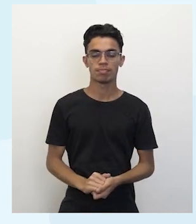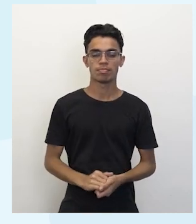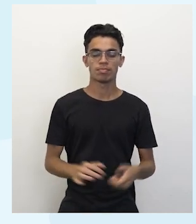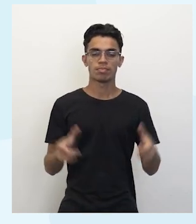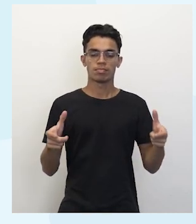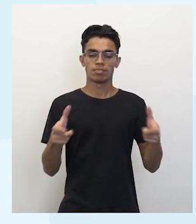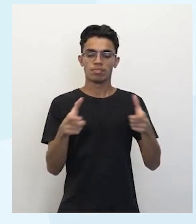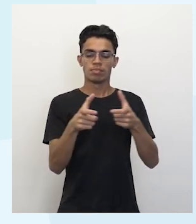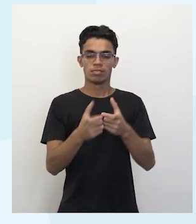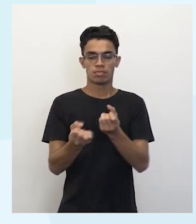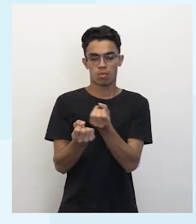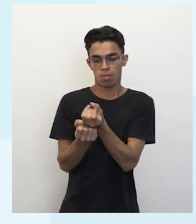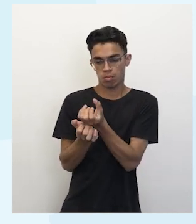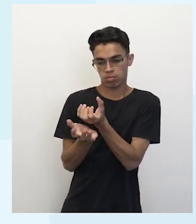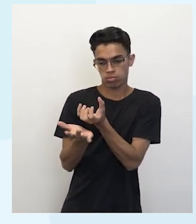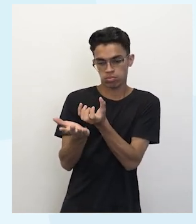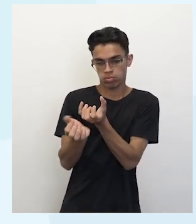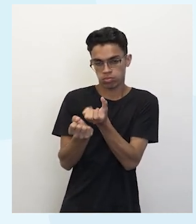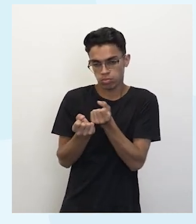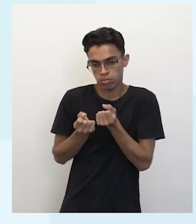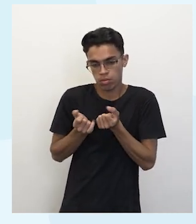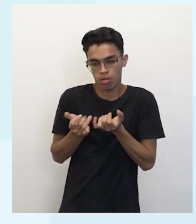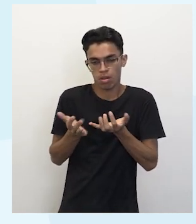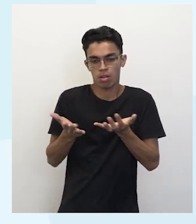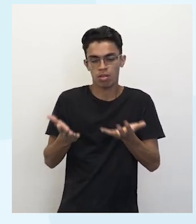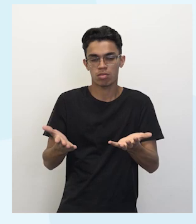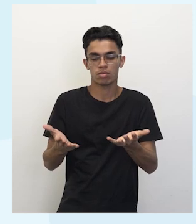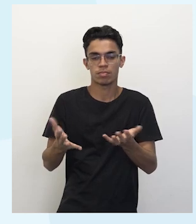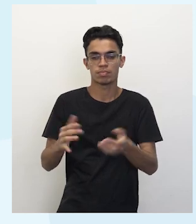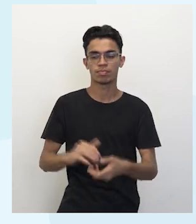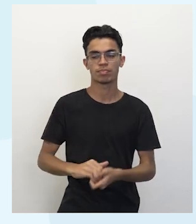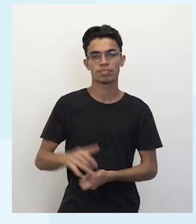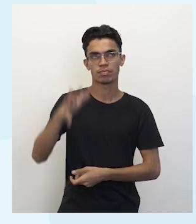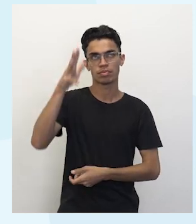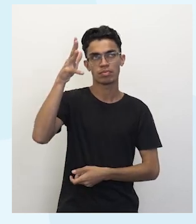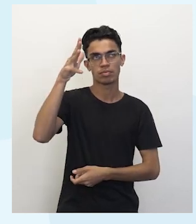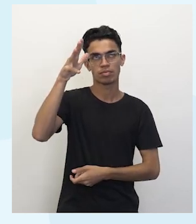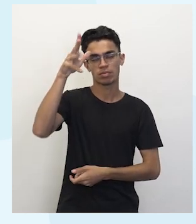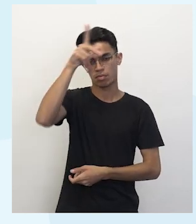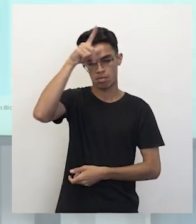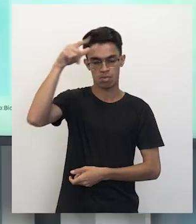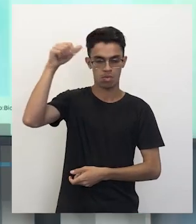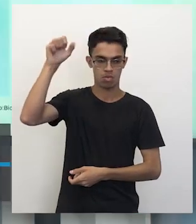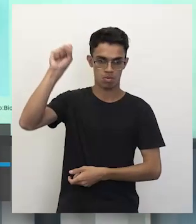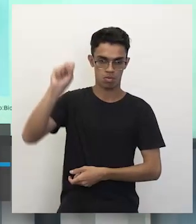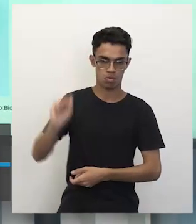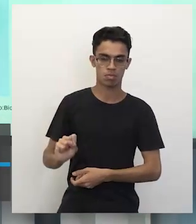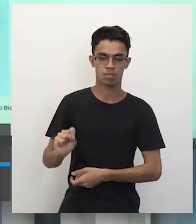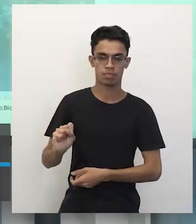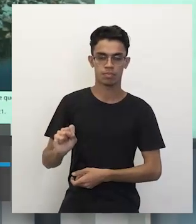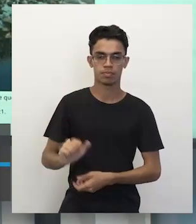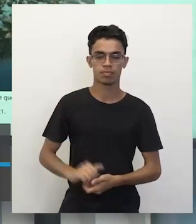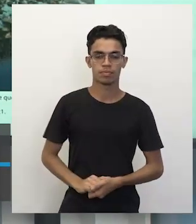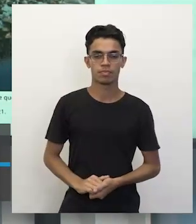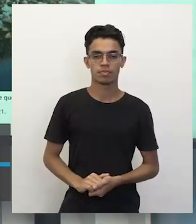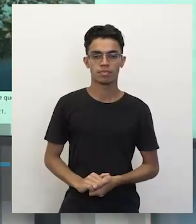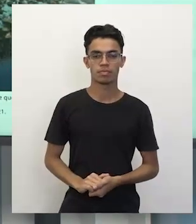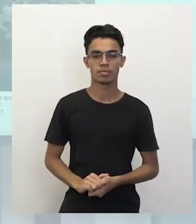coberto pelo Pantanal. Né, que vai pegar ali Mato Grosso do Sul, não é isso? Muito bem, vamos ver aí um pouquinho